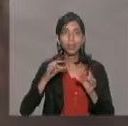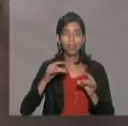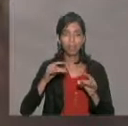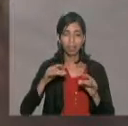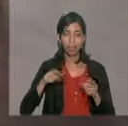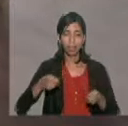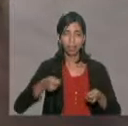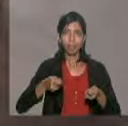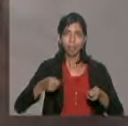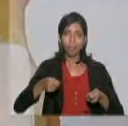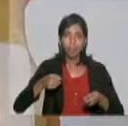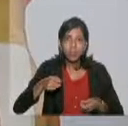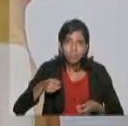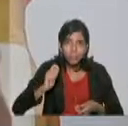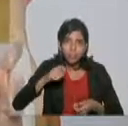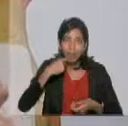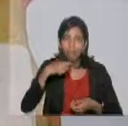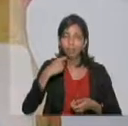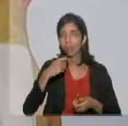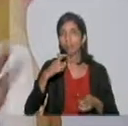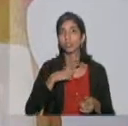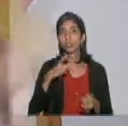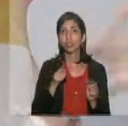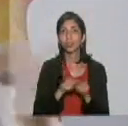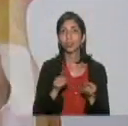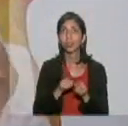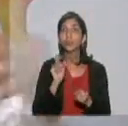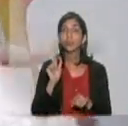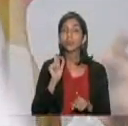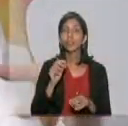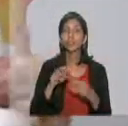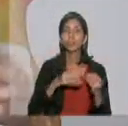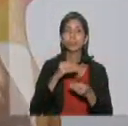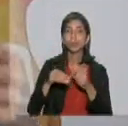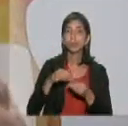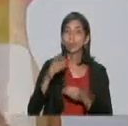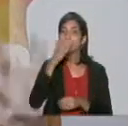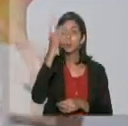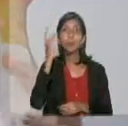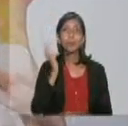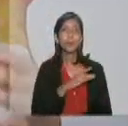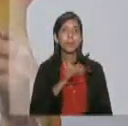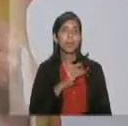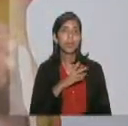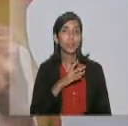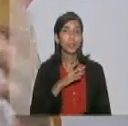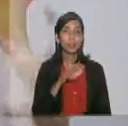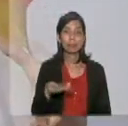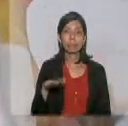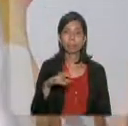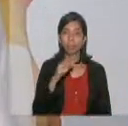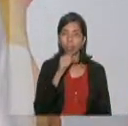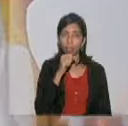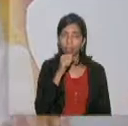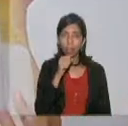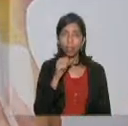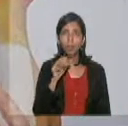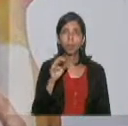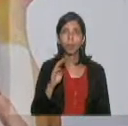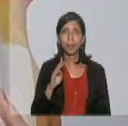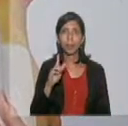dedo na garganta. Só que na gente esse reflexo é ativado atrás da amígdala. E na criança pequena, ele é ativado já aqui